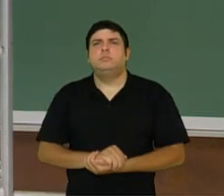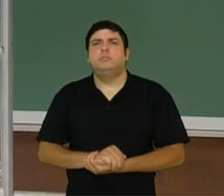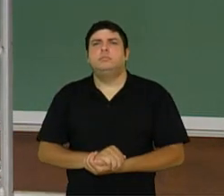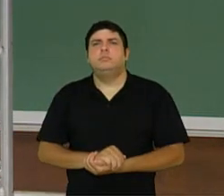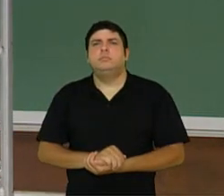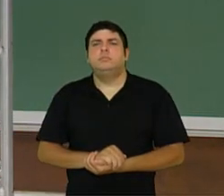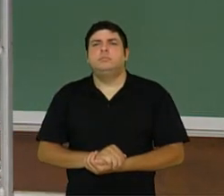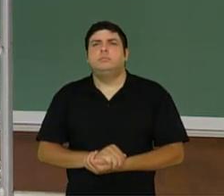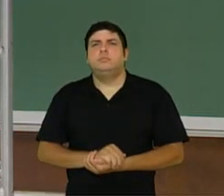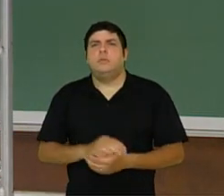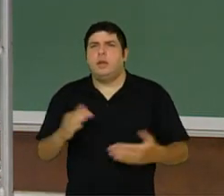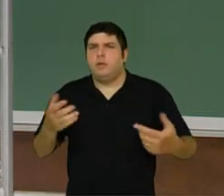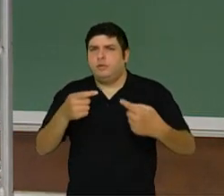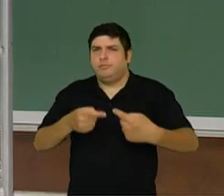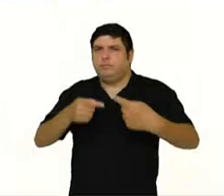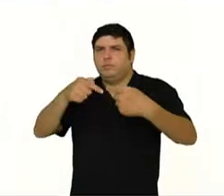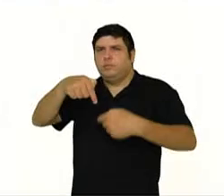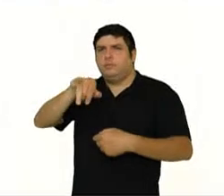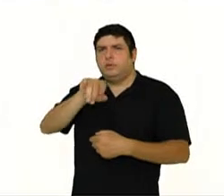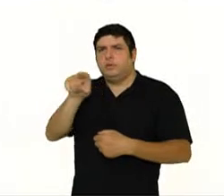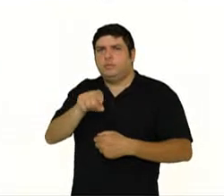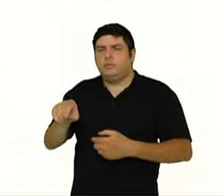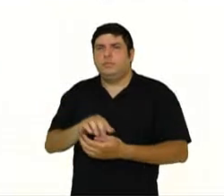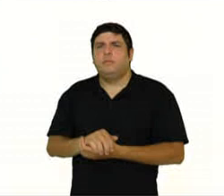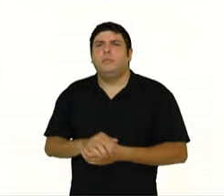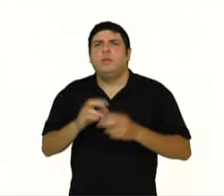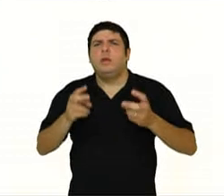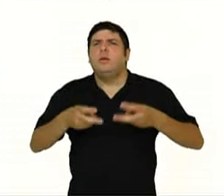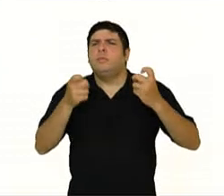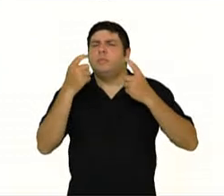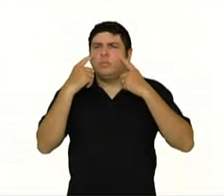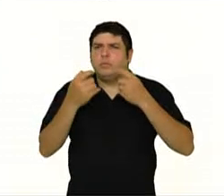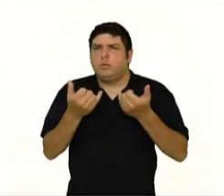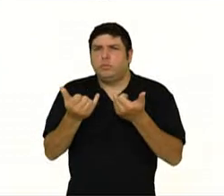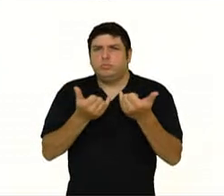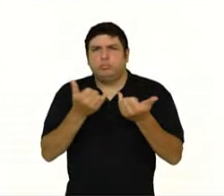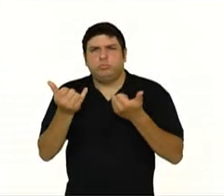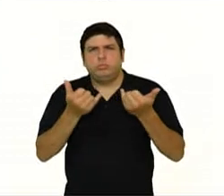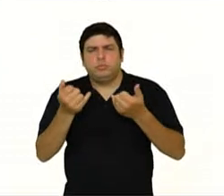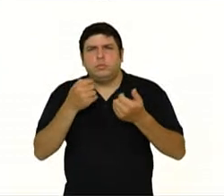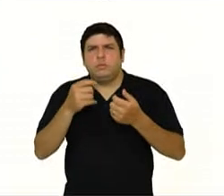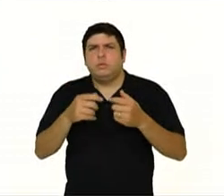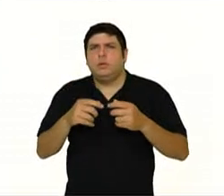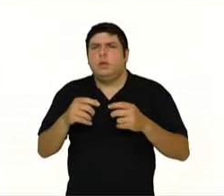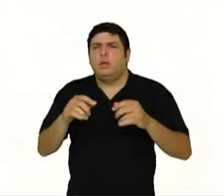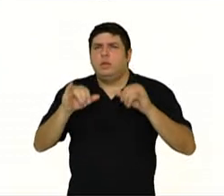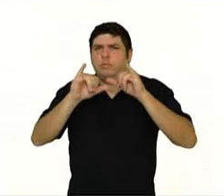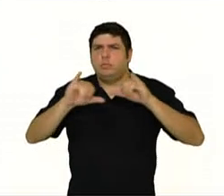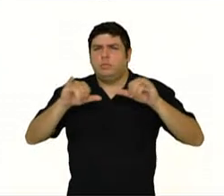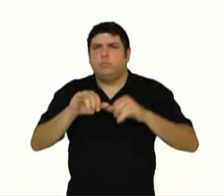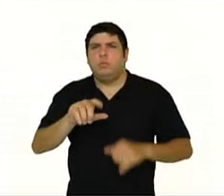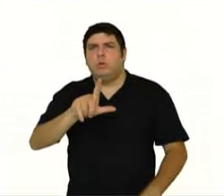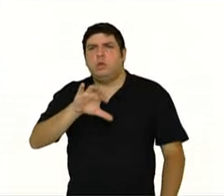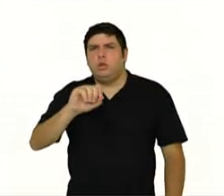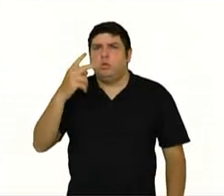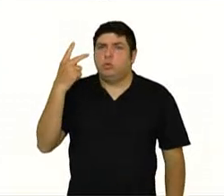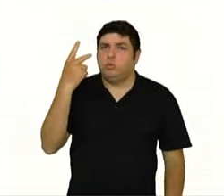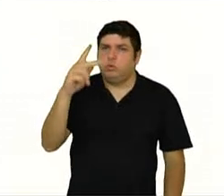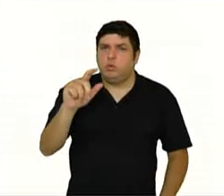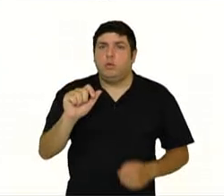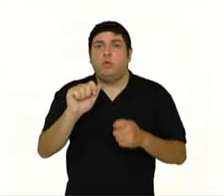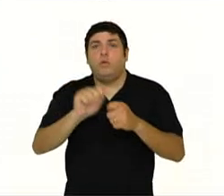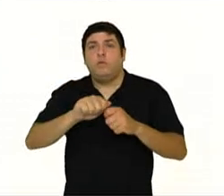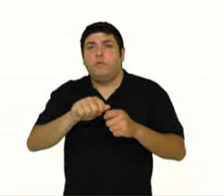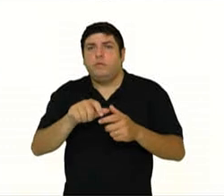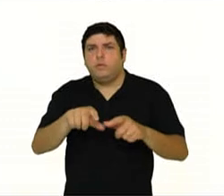Vamos ver então mais um quiz para você? Observe os enunciados das propagandas. O lixo é seu, faça a coleta